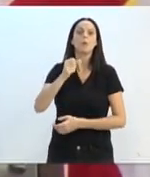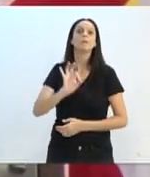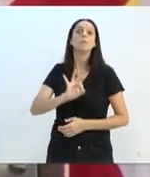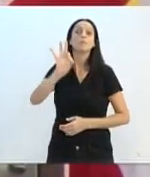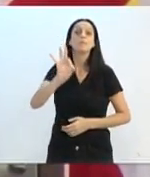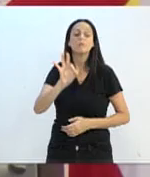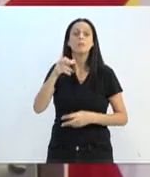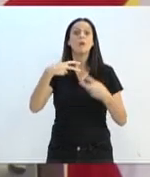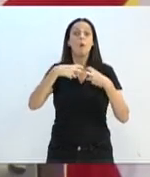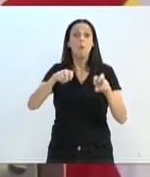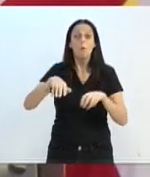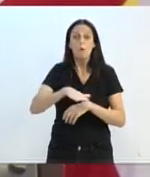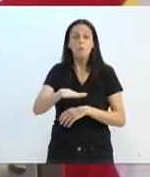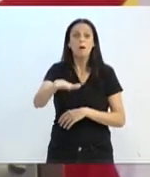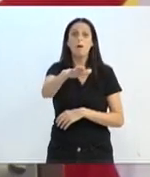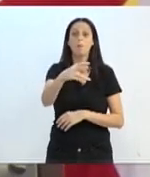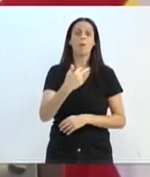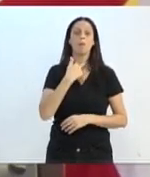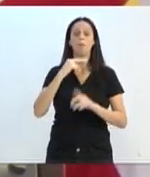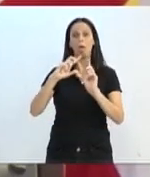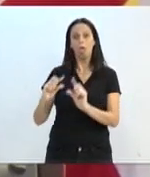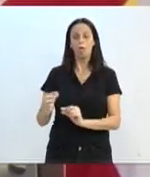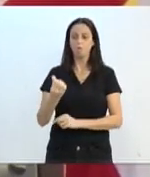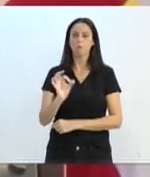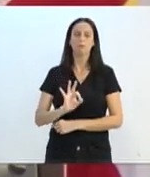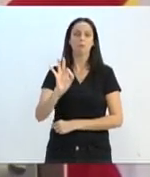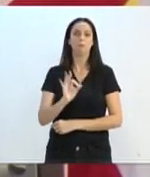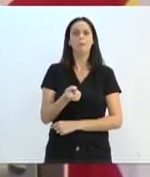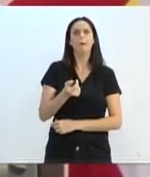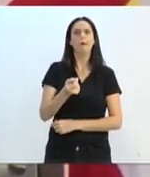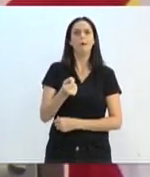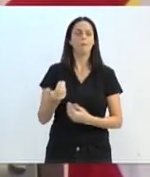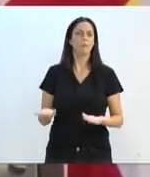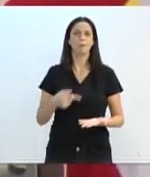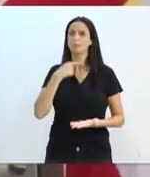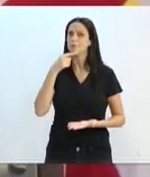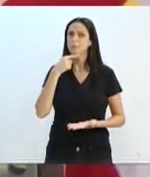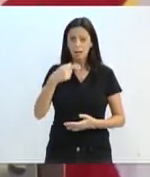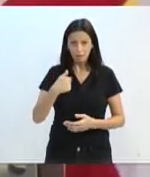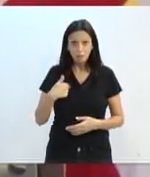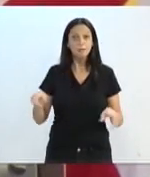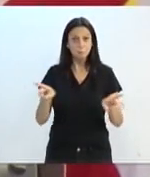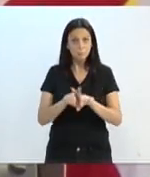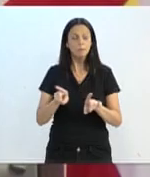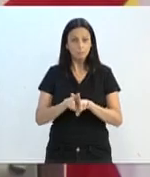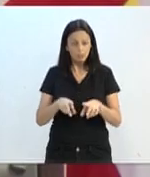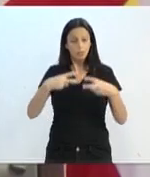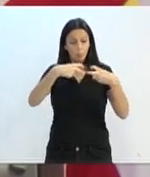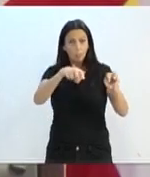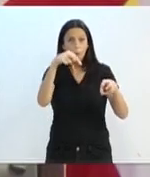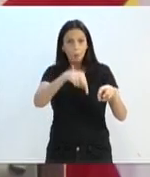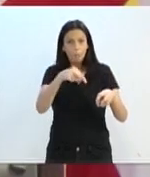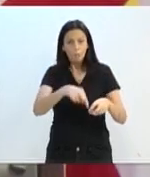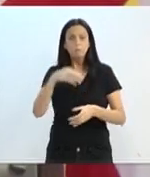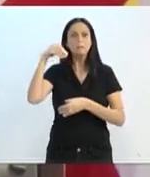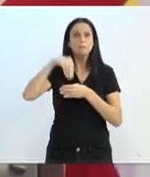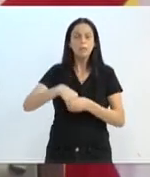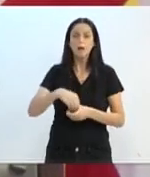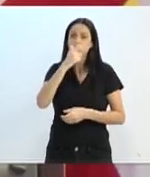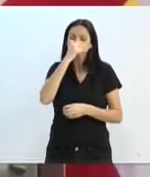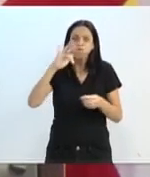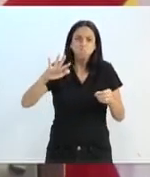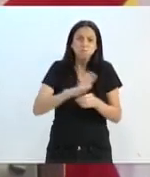frota para rodar aqui na nossa cidade, porque não tem mais condições. Eu ando de ônibus também, eu vejo que os ônibus andam